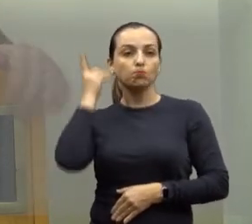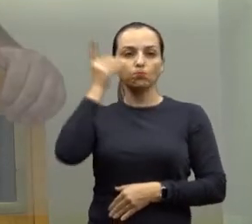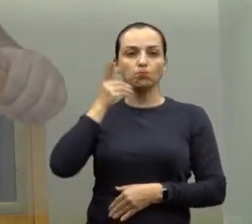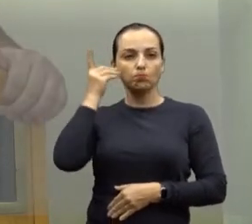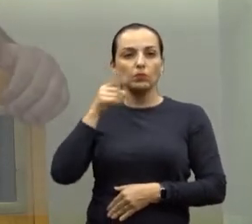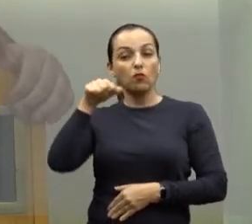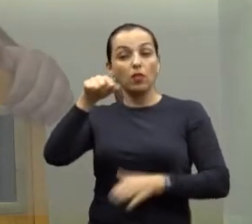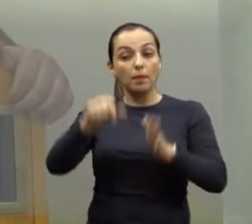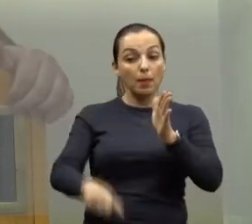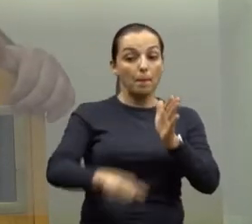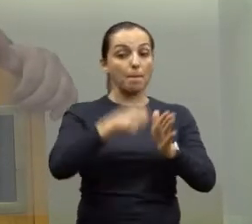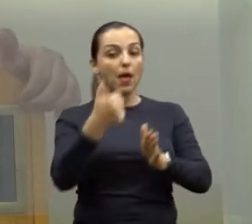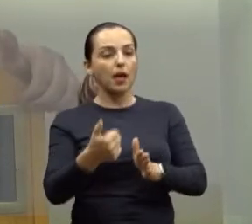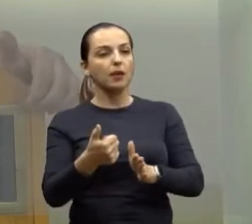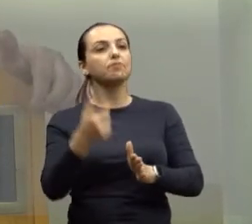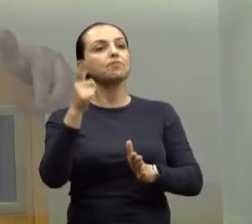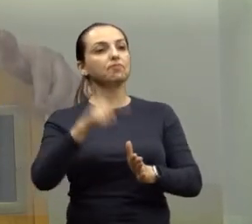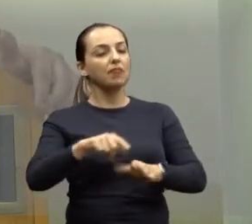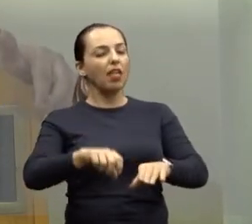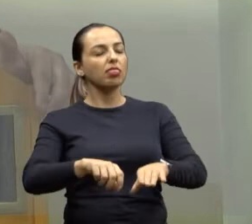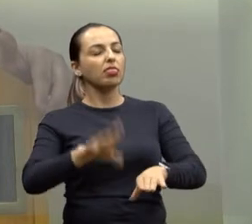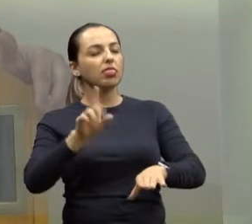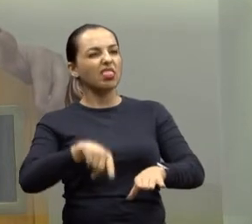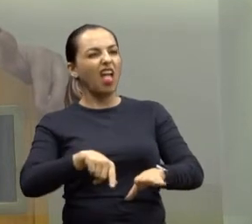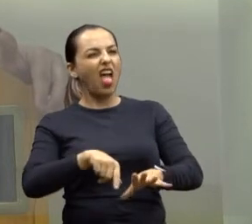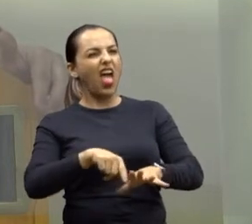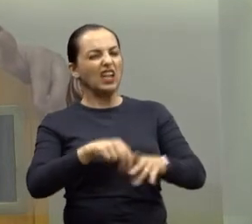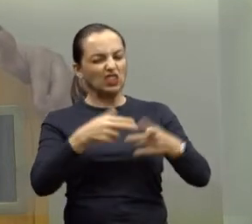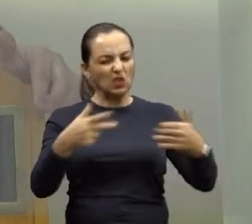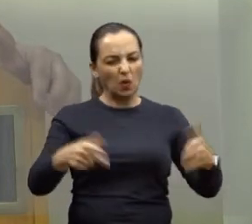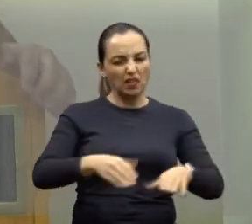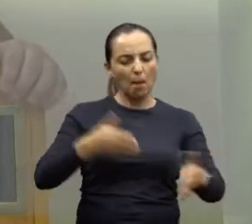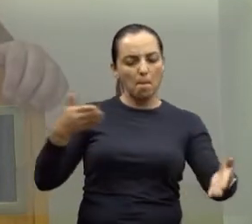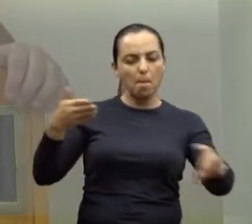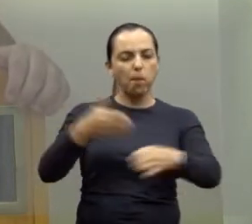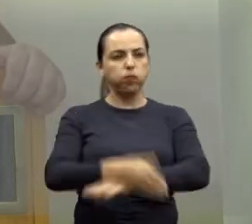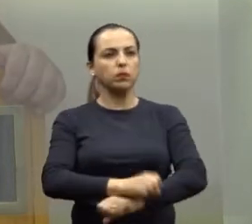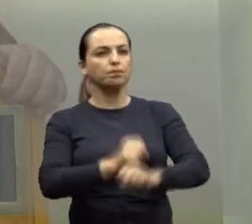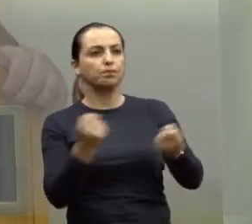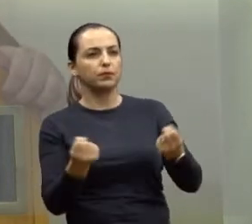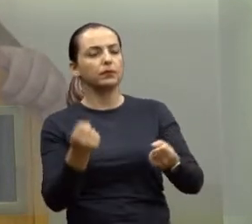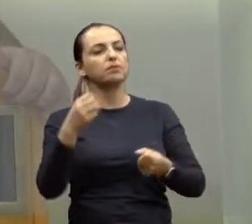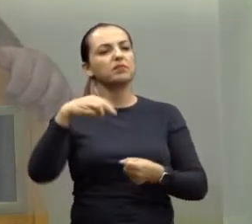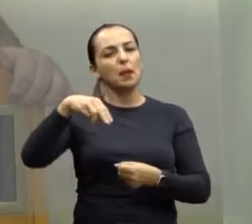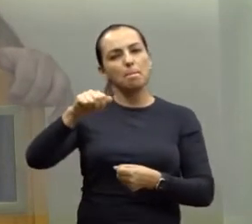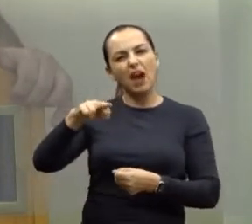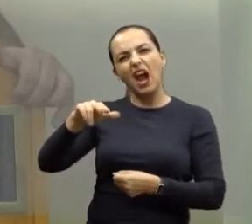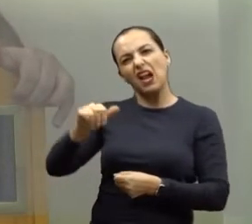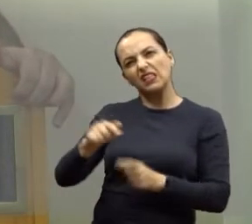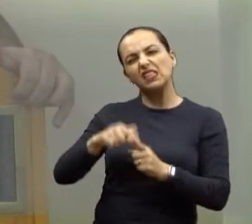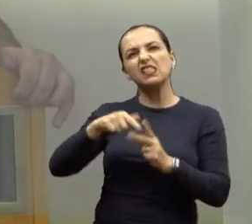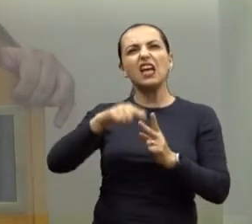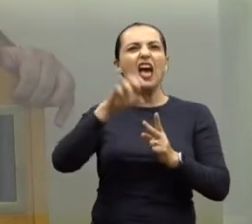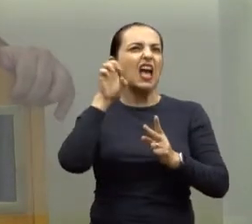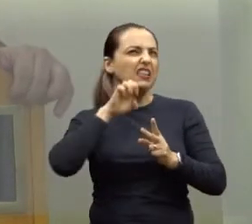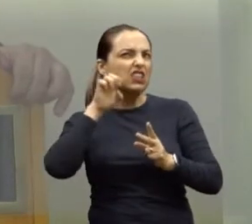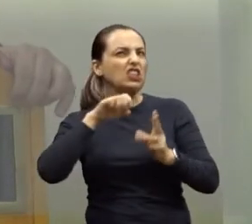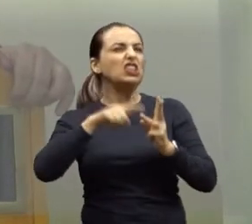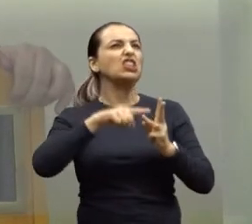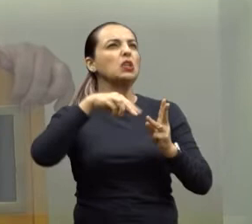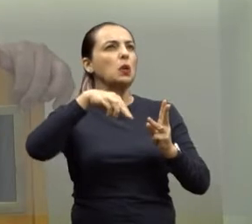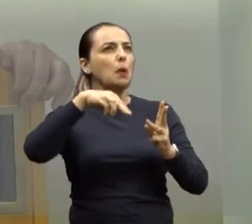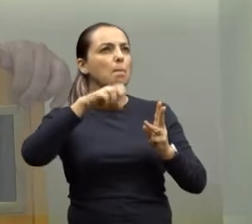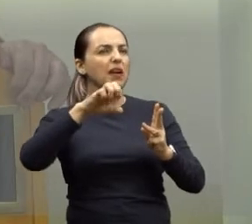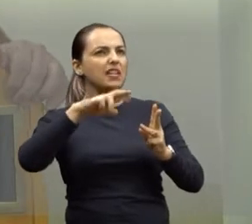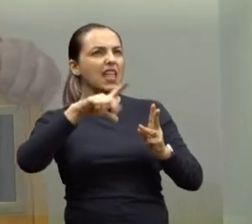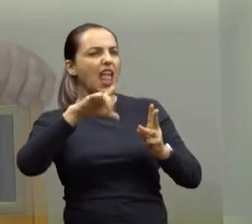você foi a primeira mais uma vez quebrando aí paradigmas que a Márcia já não era o Marcelo não era o Edinho já tinha sido